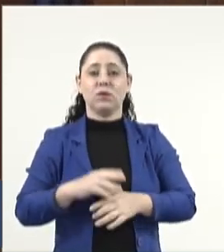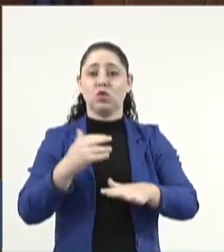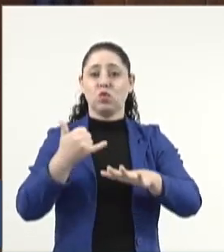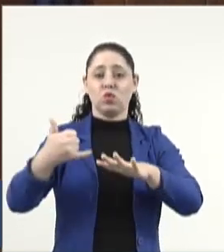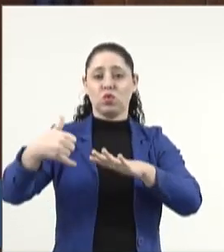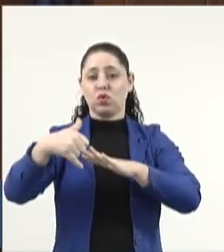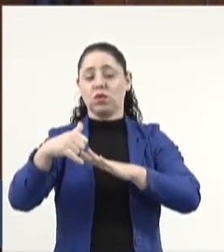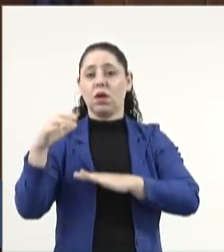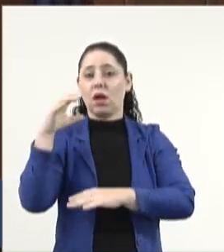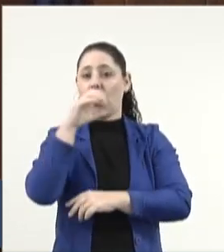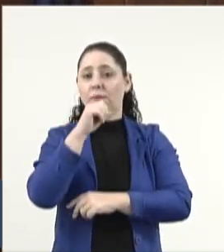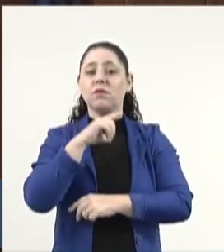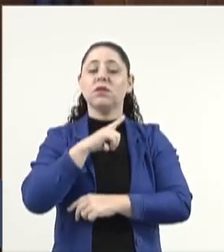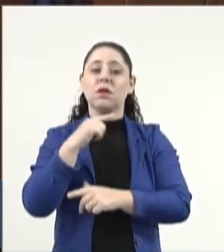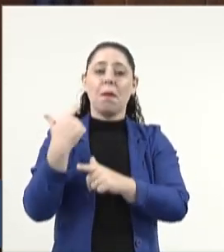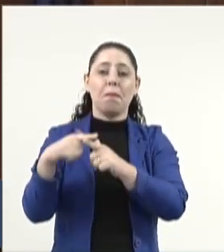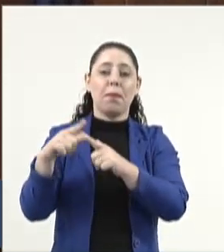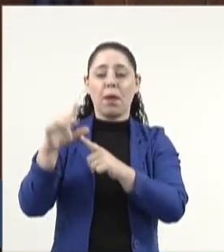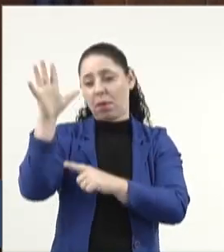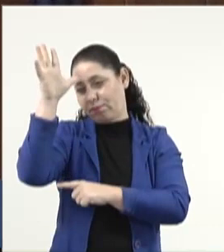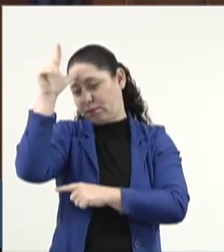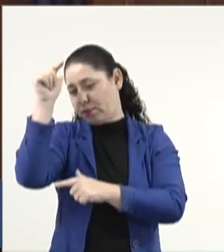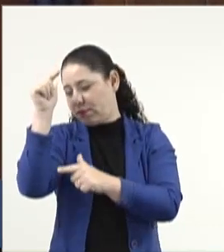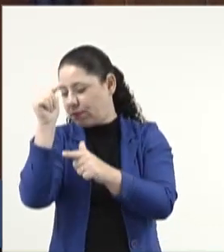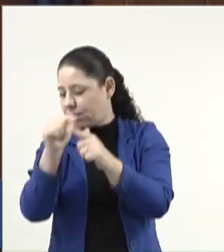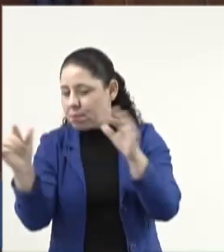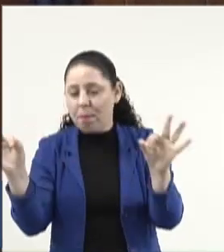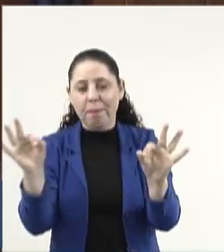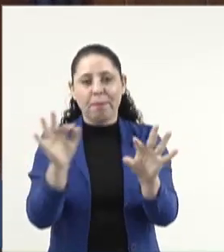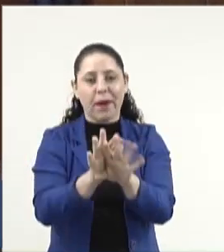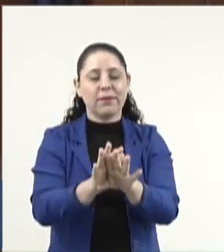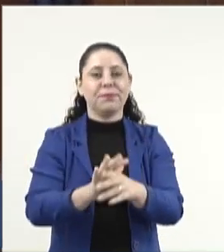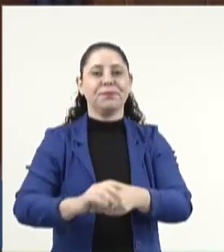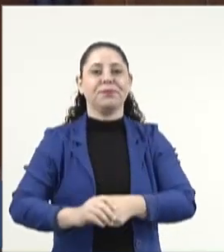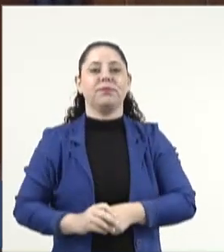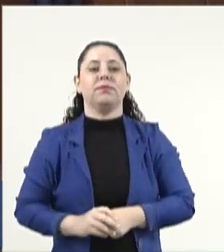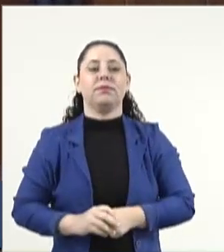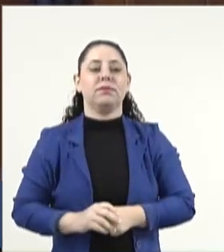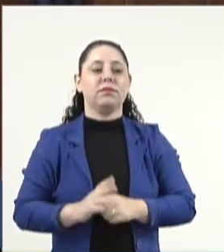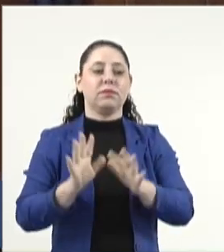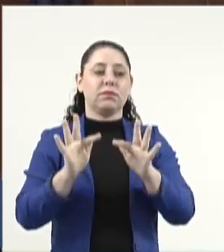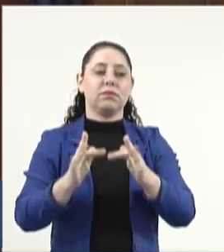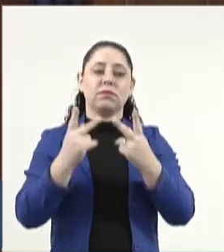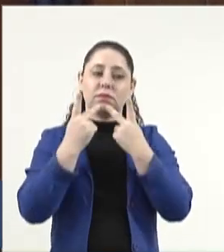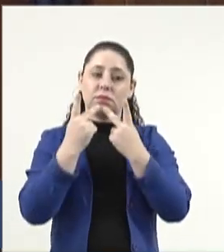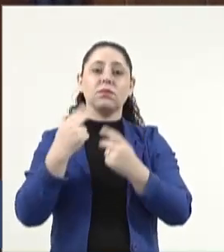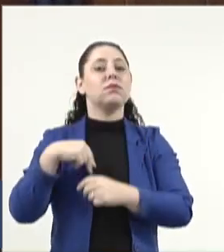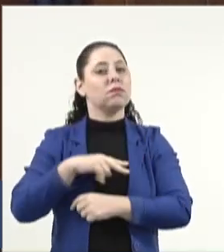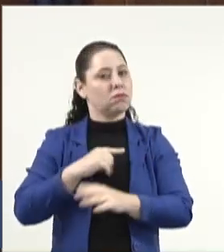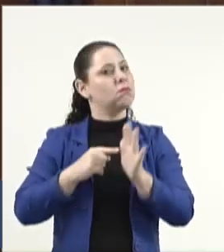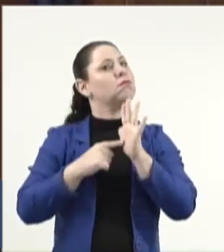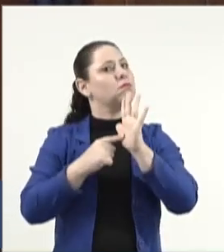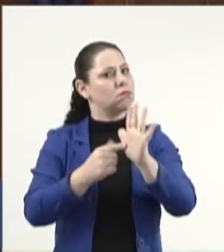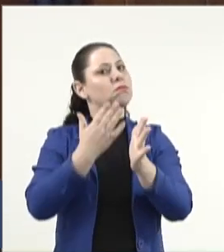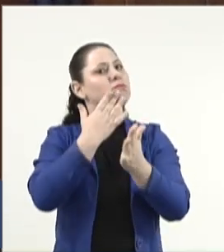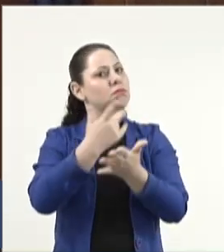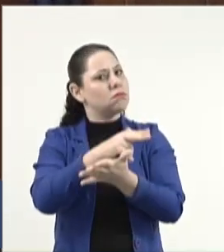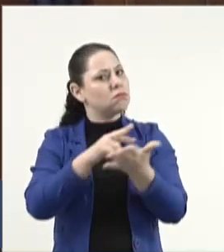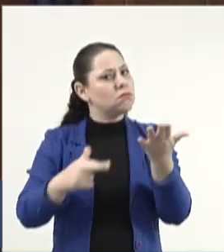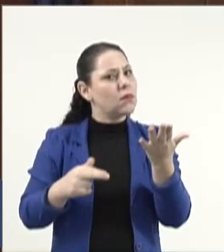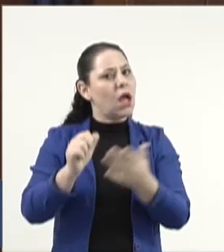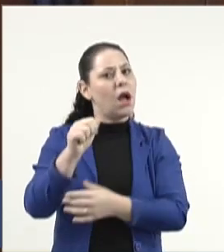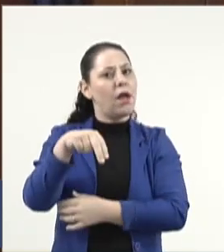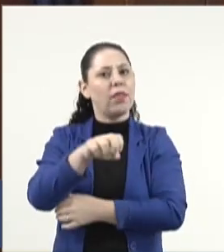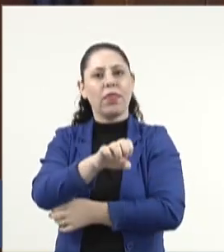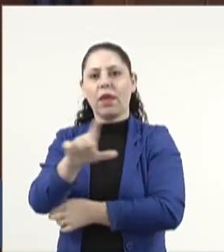Juti logo vai ter esse problema resolvido, né? Mas, para encerrar, quero dizer que nós vamos apresentar um requerimento à